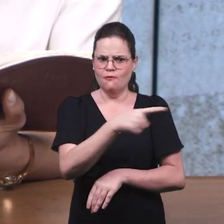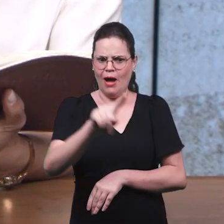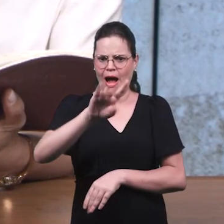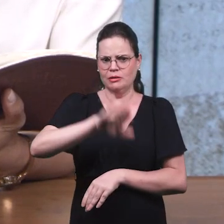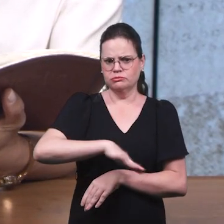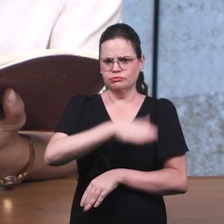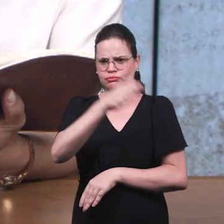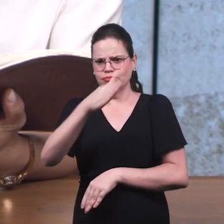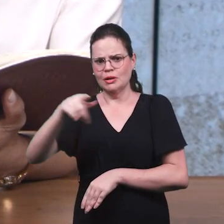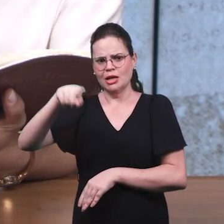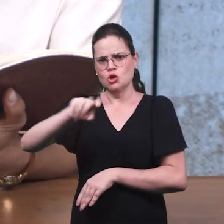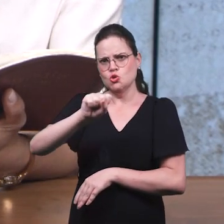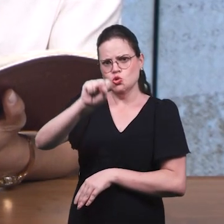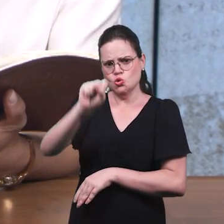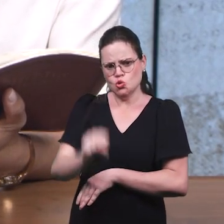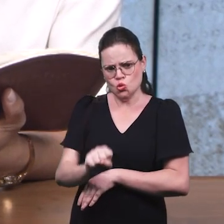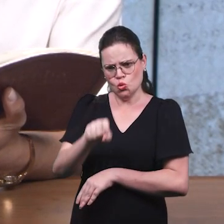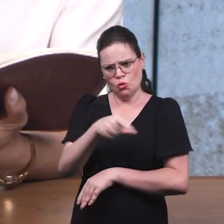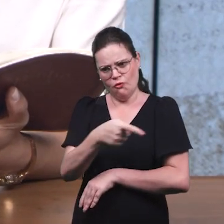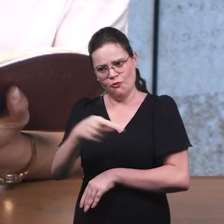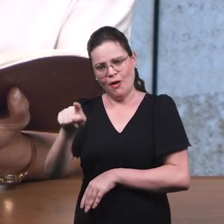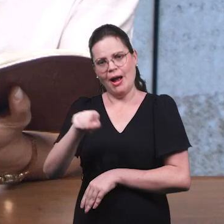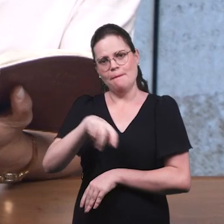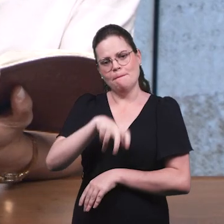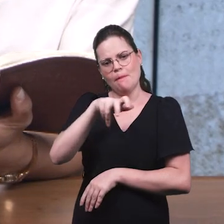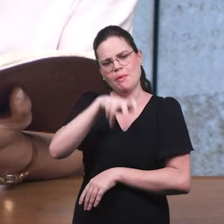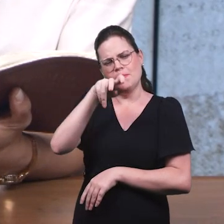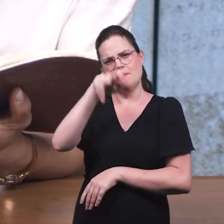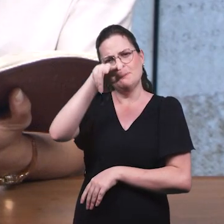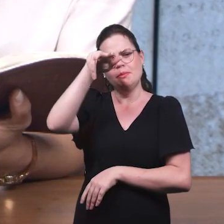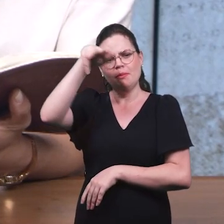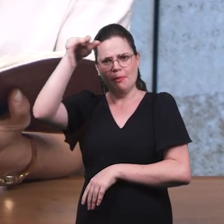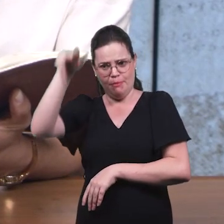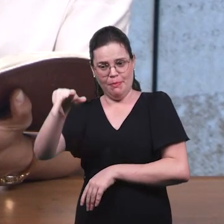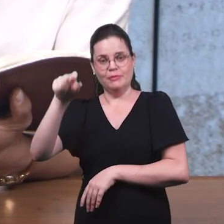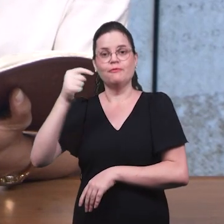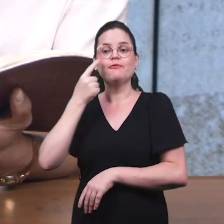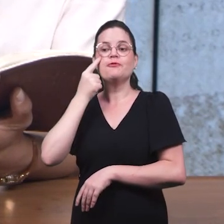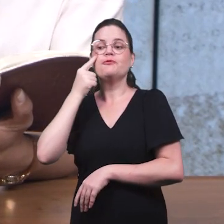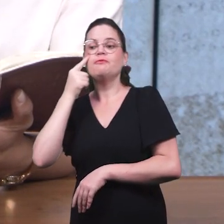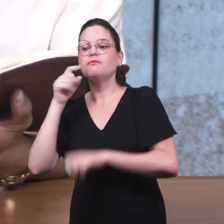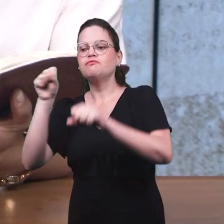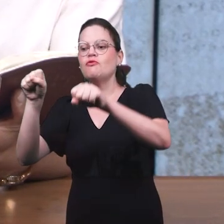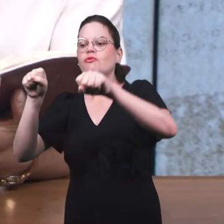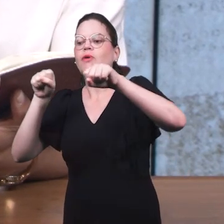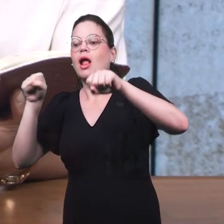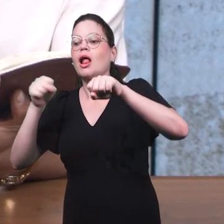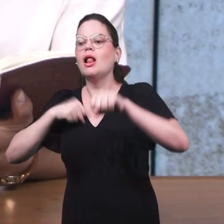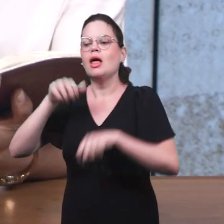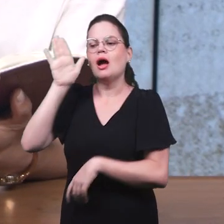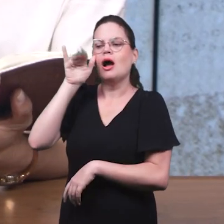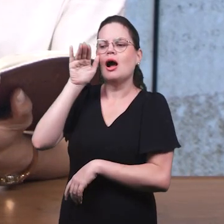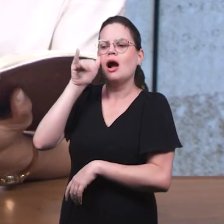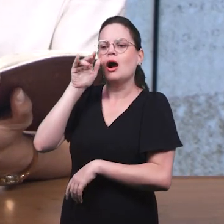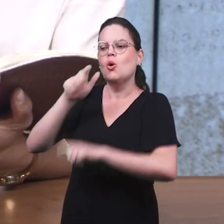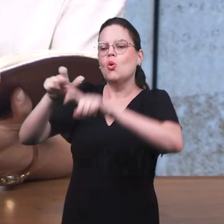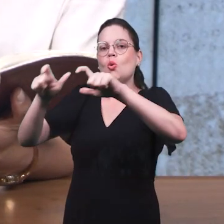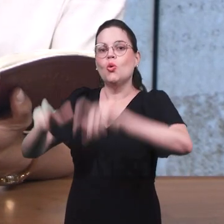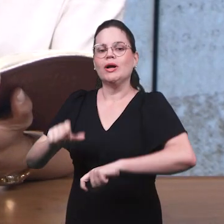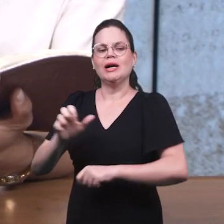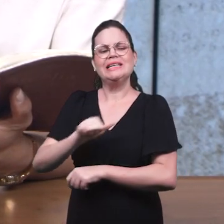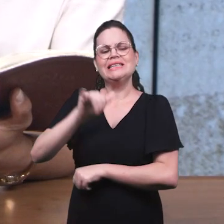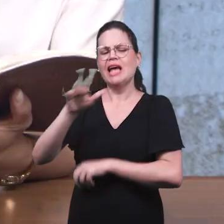aqui para a banda do sul e subi a montanha. E vede que terra é, e o povo que